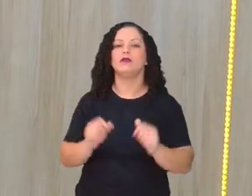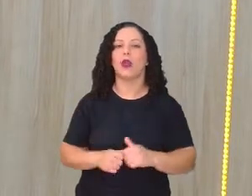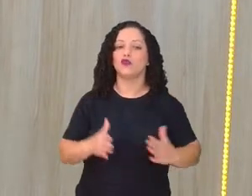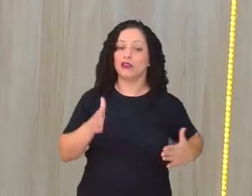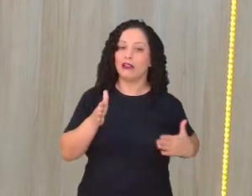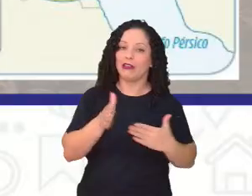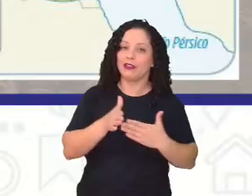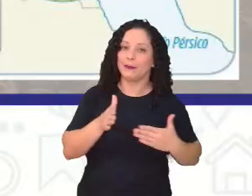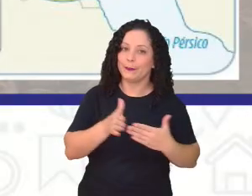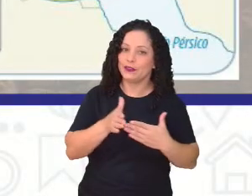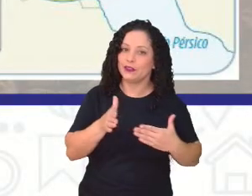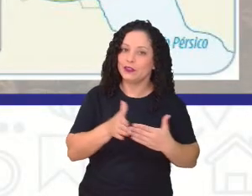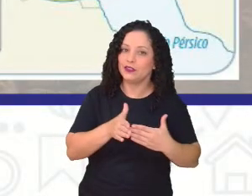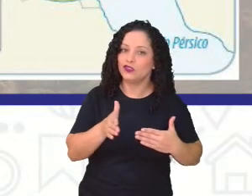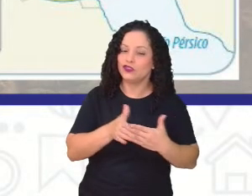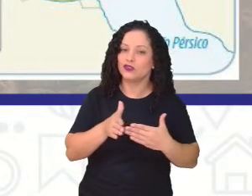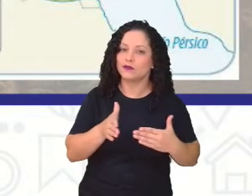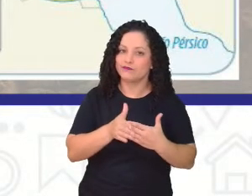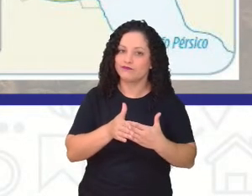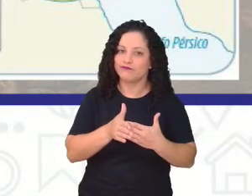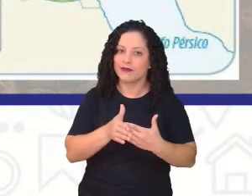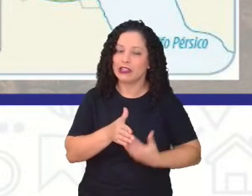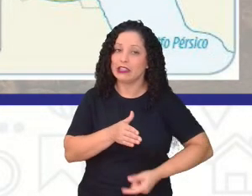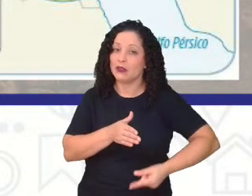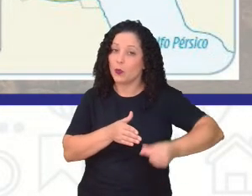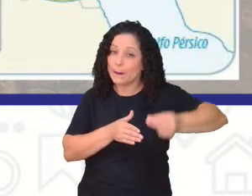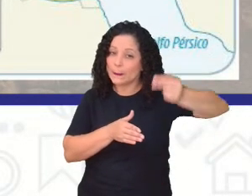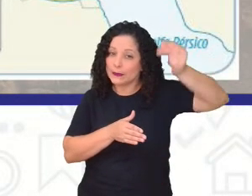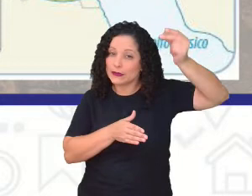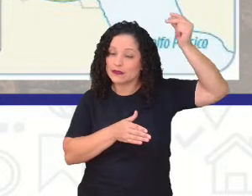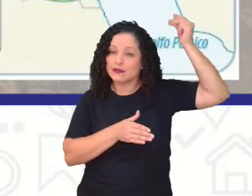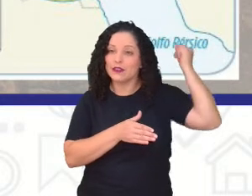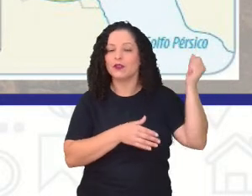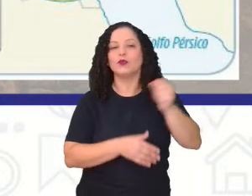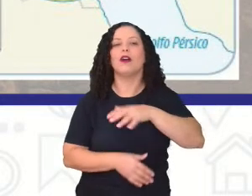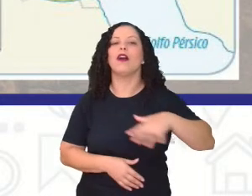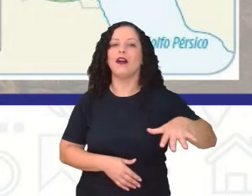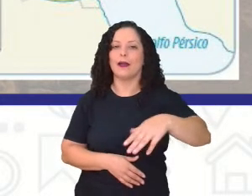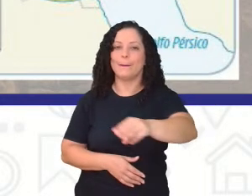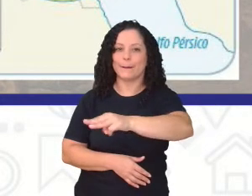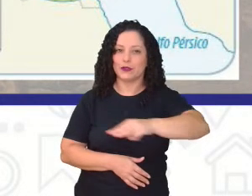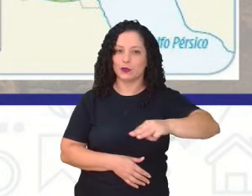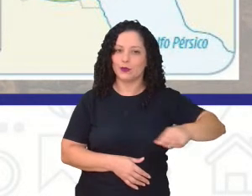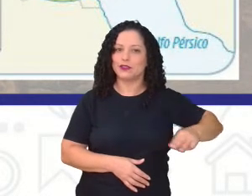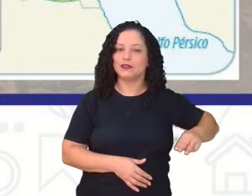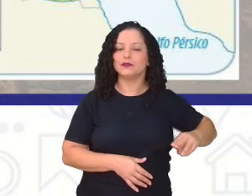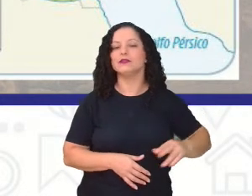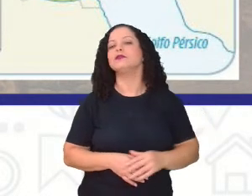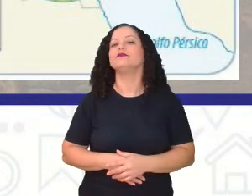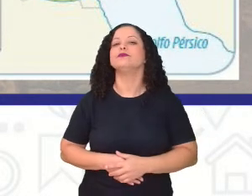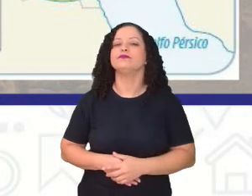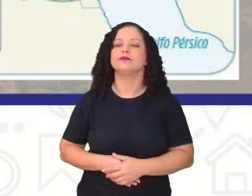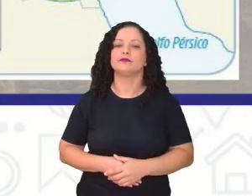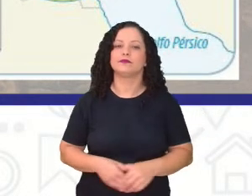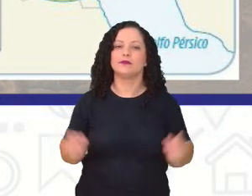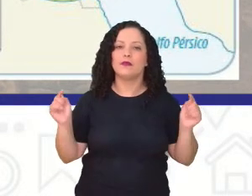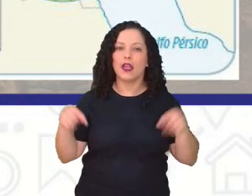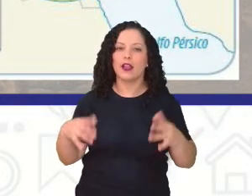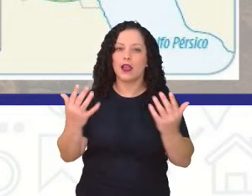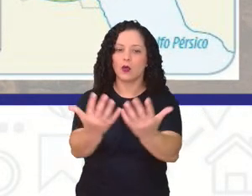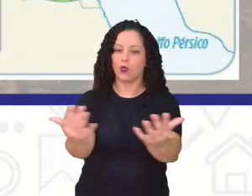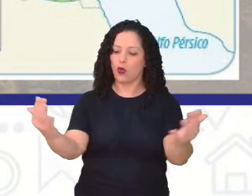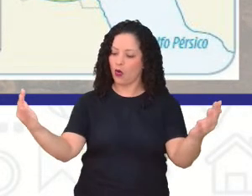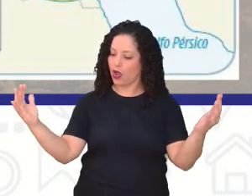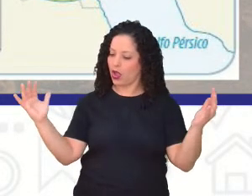limites atuais, né, do que seria na antiguidade a região da Mesopotâmia. Ela se encontrava cercada, né, de